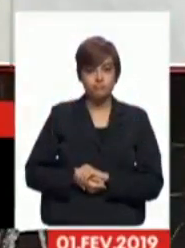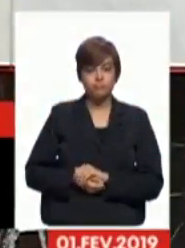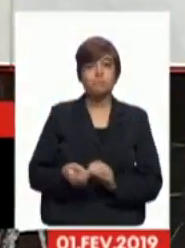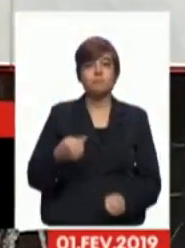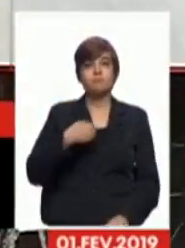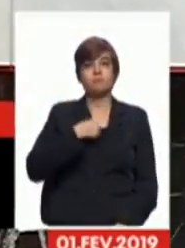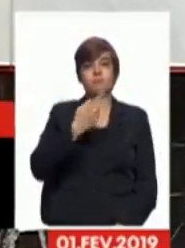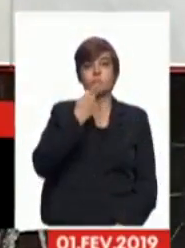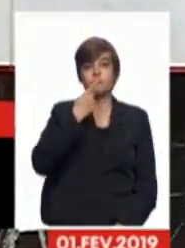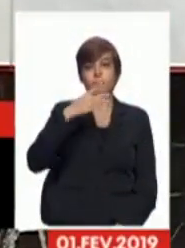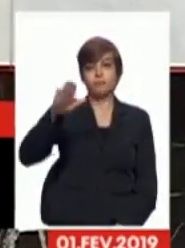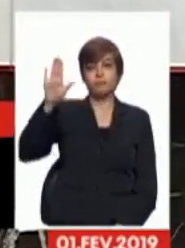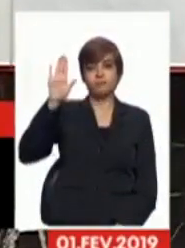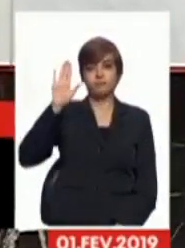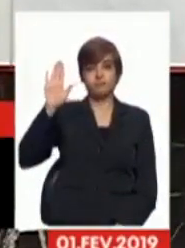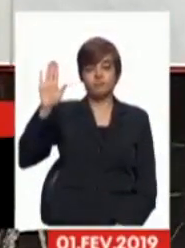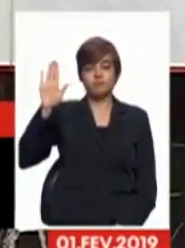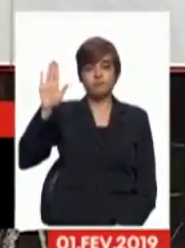Assim o prometo.